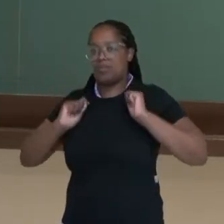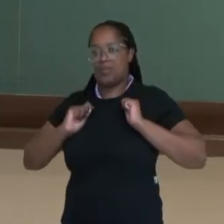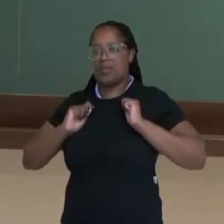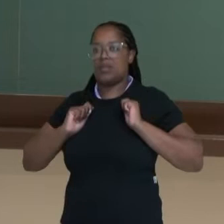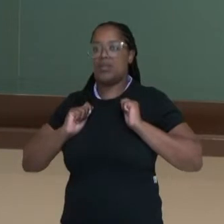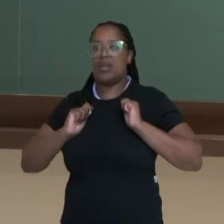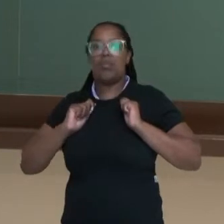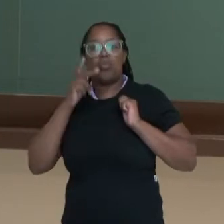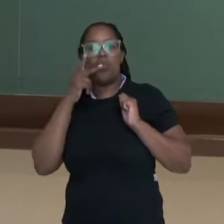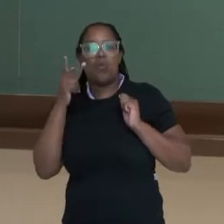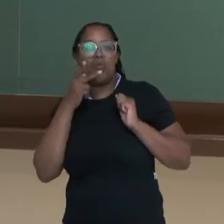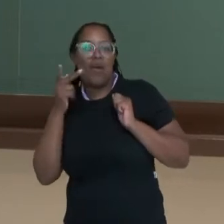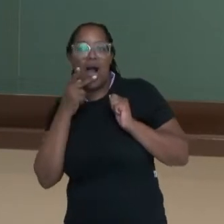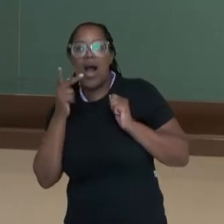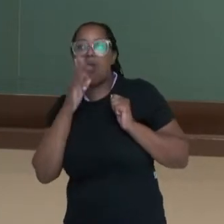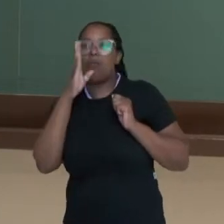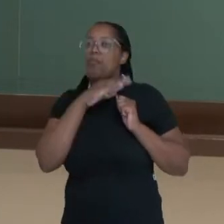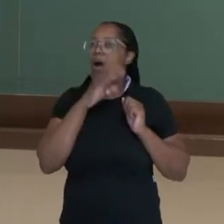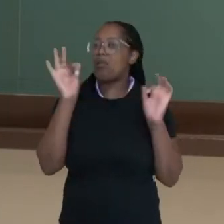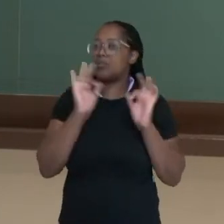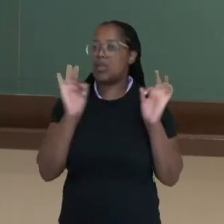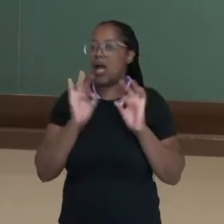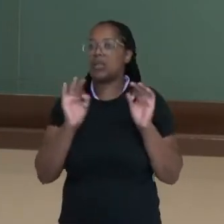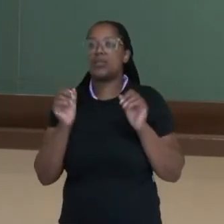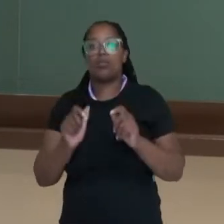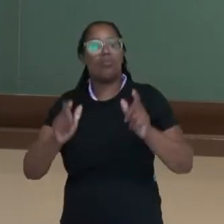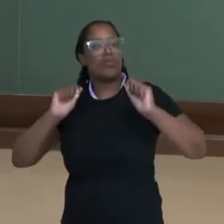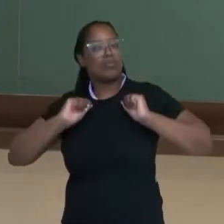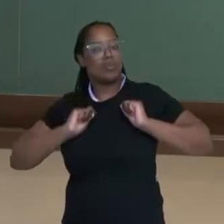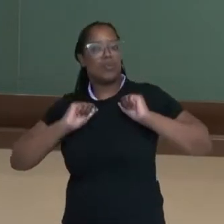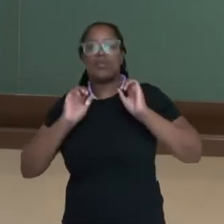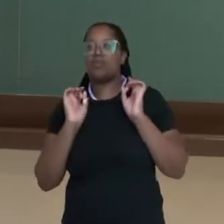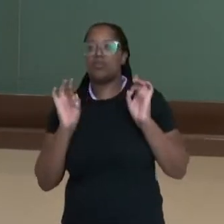e não tratar com respeito o que o outro é.